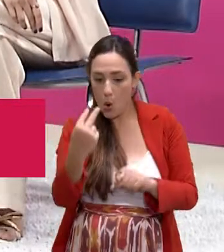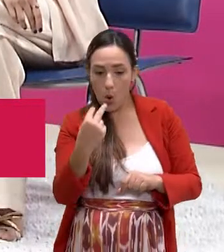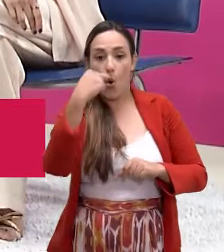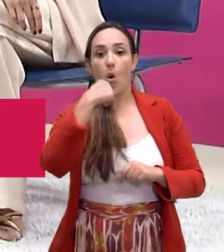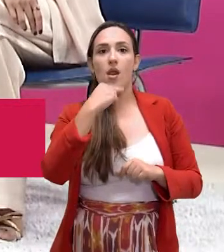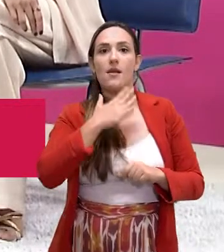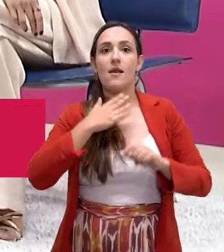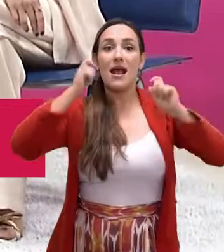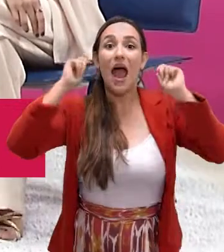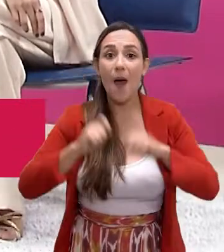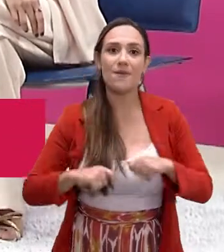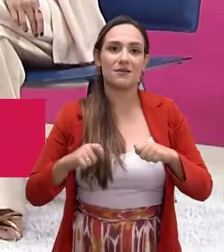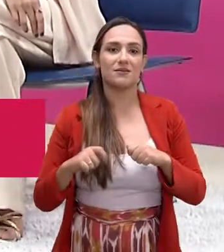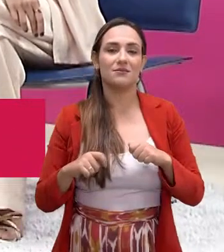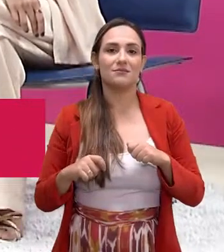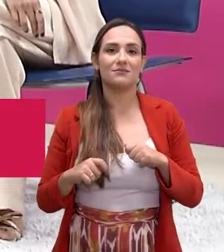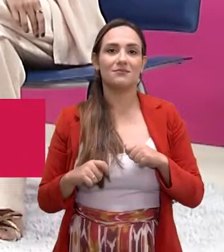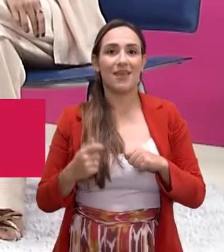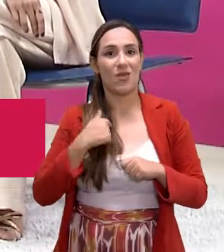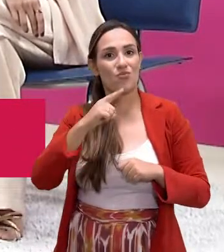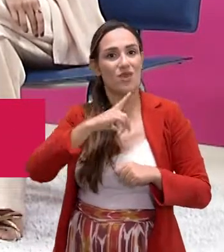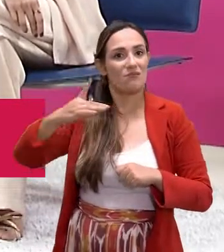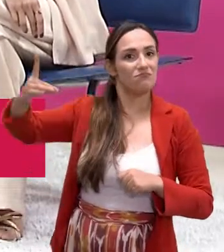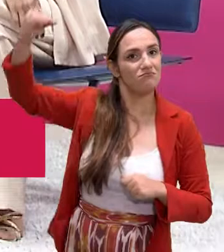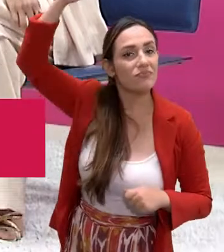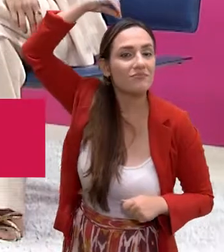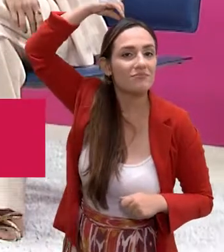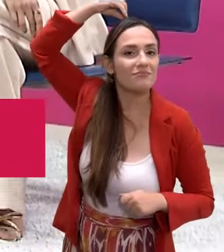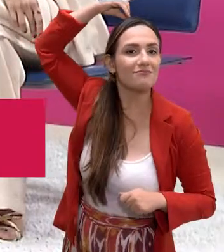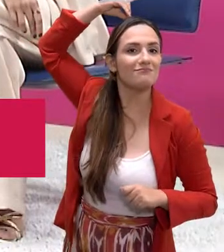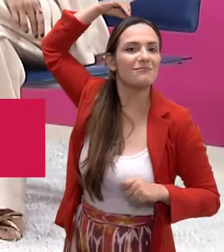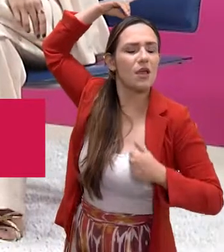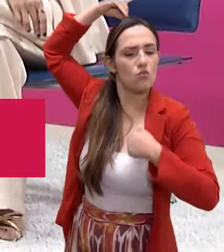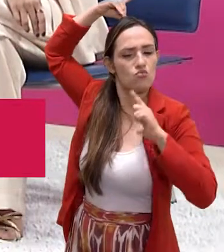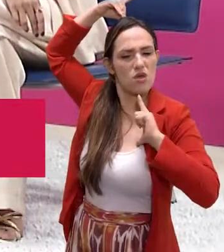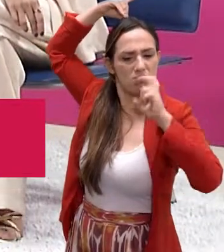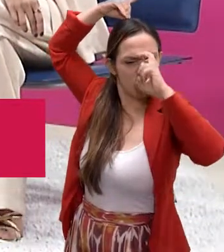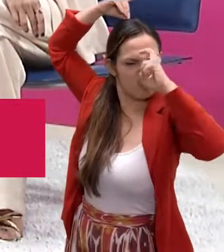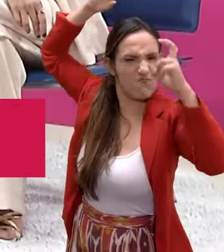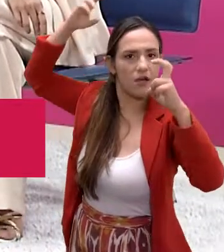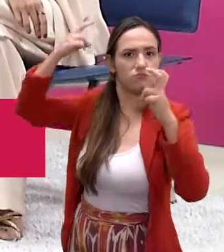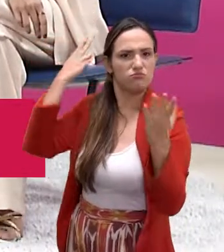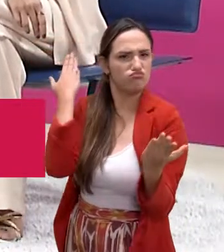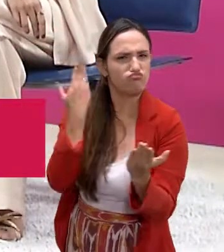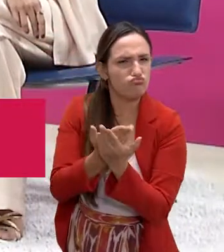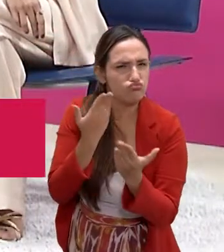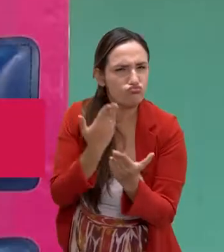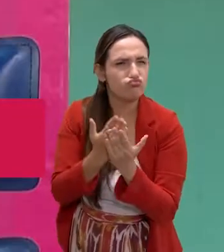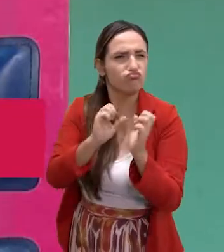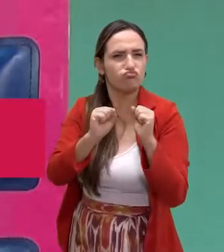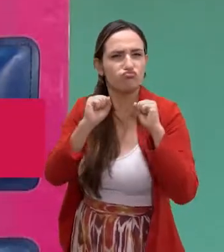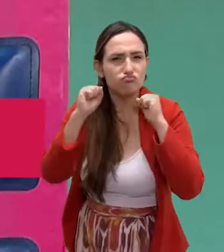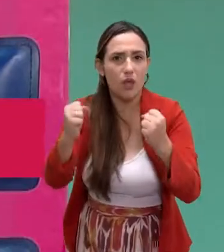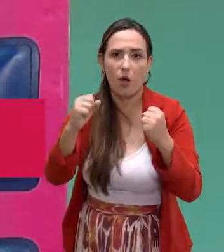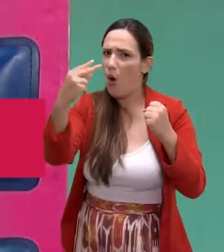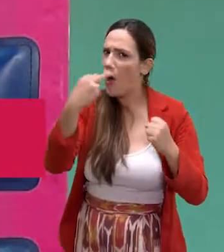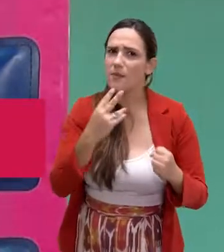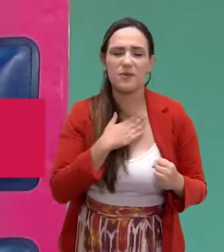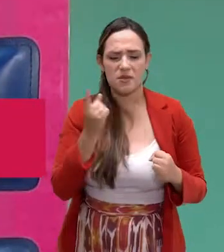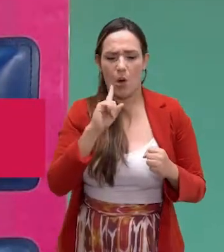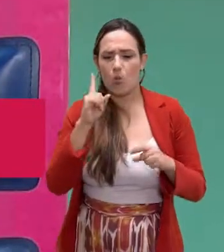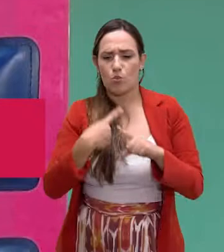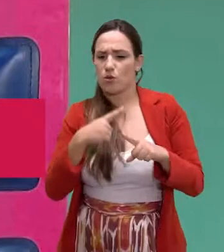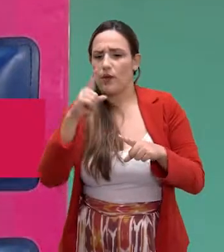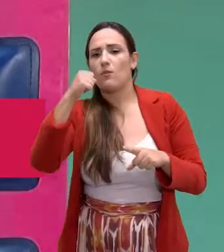esses requisitos de dons, de aptidão, de estudo, de capacitação, e é isso que a gente tem